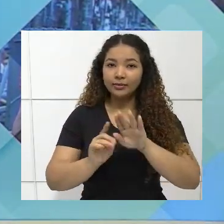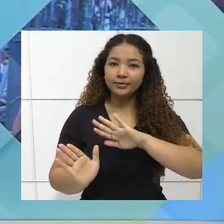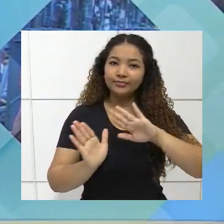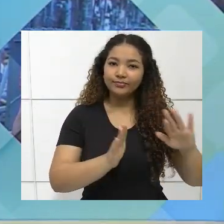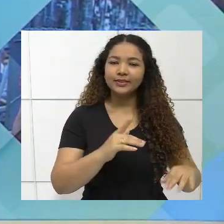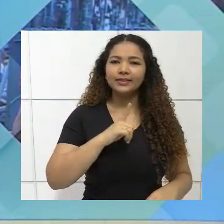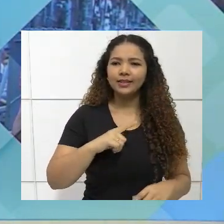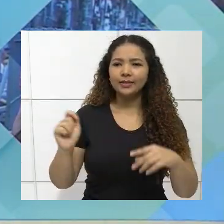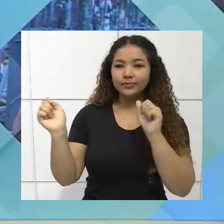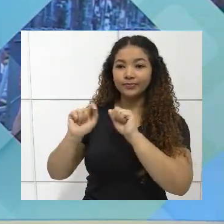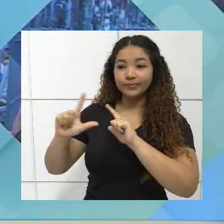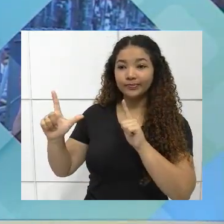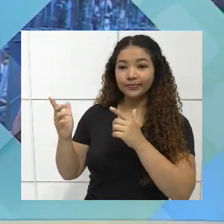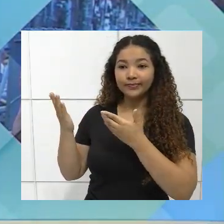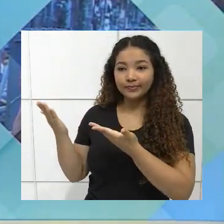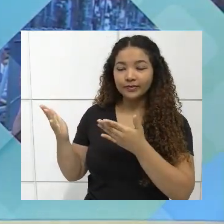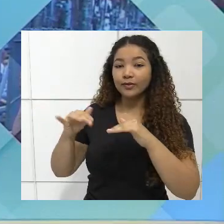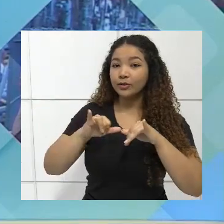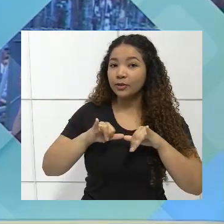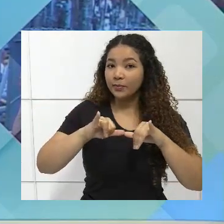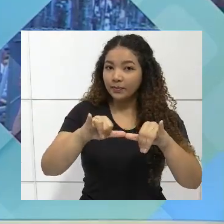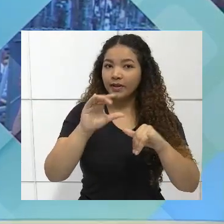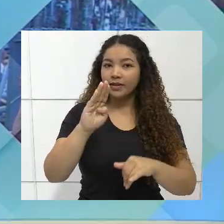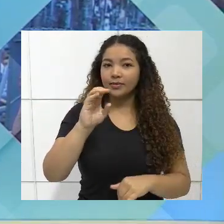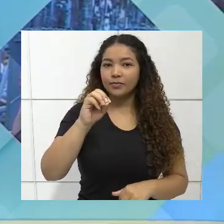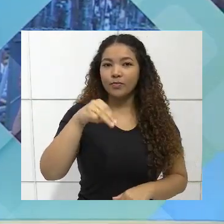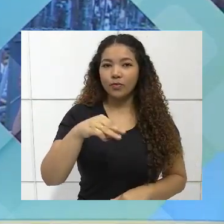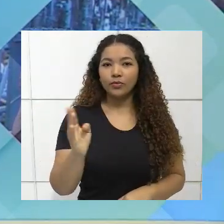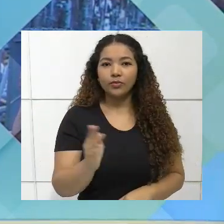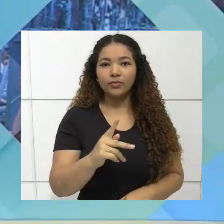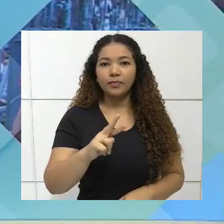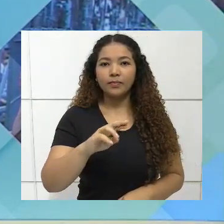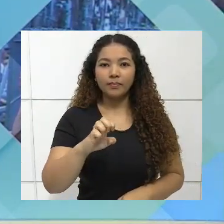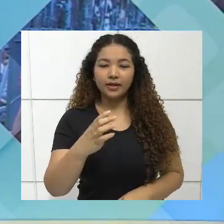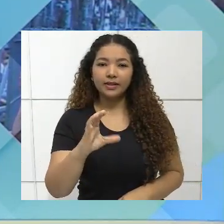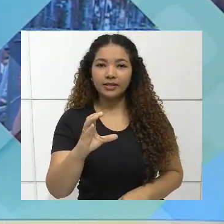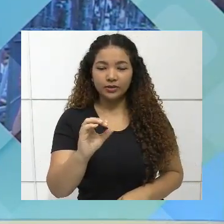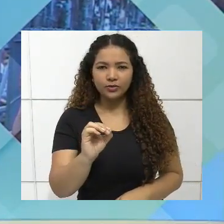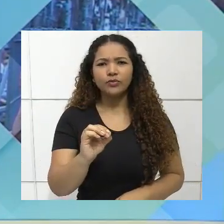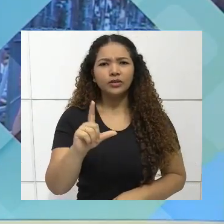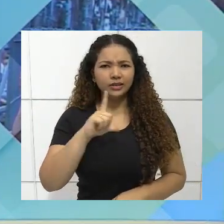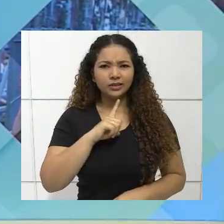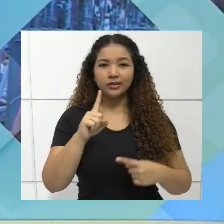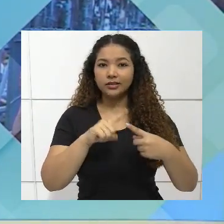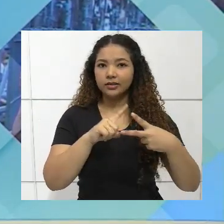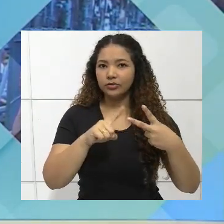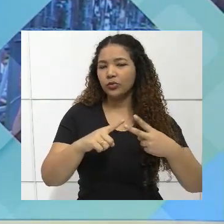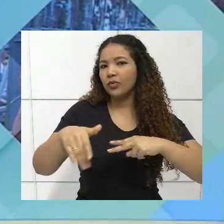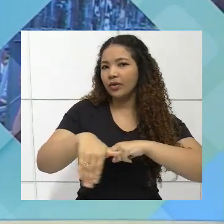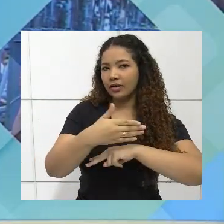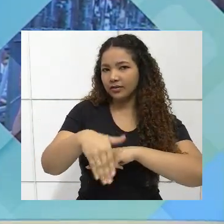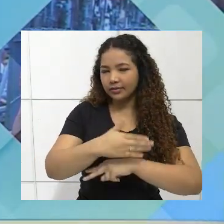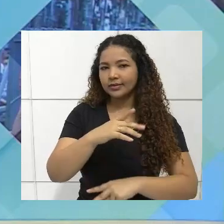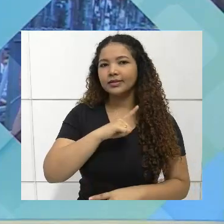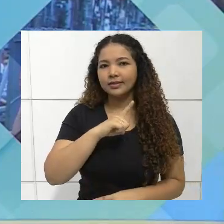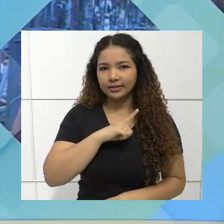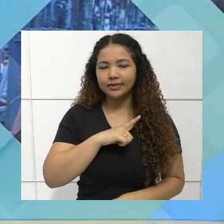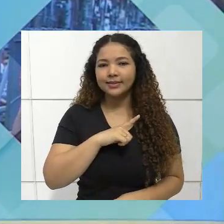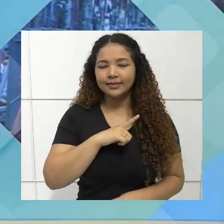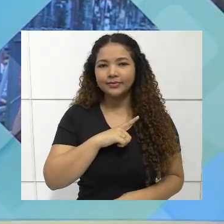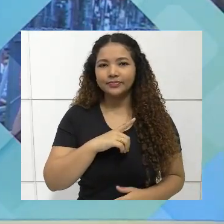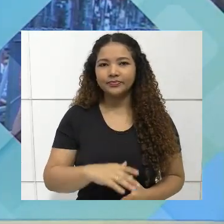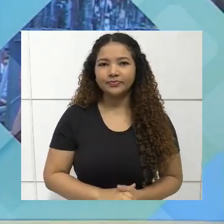já está na tela aqui. Um supermercado perto de você tem na Avenida São Paulo, próximo a Dom Pedro II. Tem na Barão do Rio Branco, esquina com na Dom